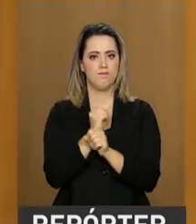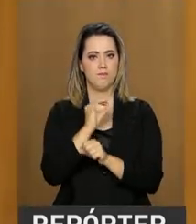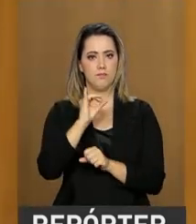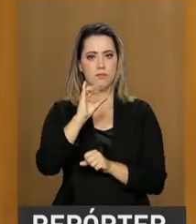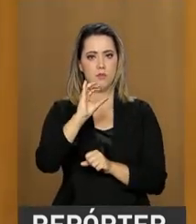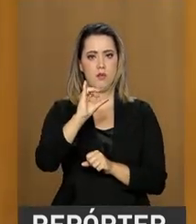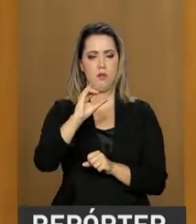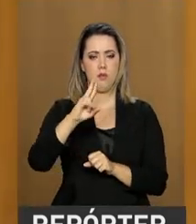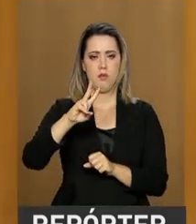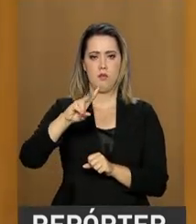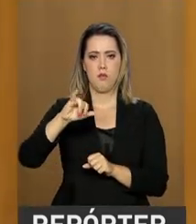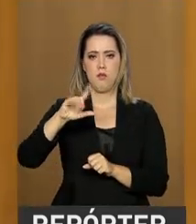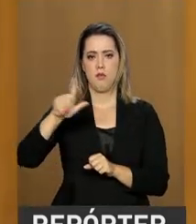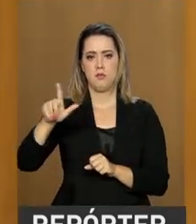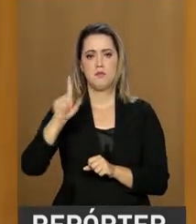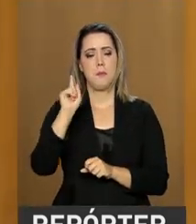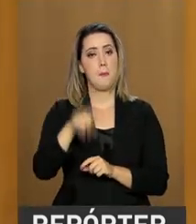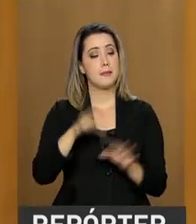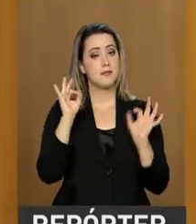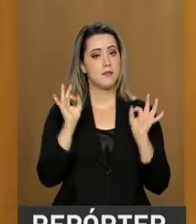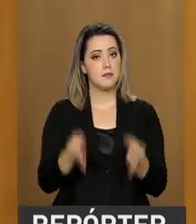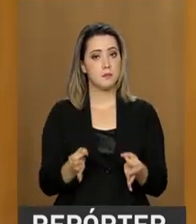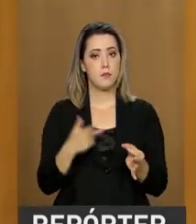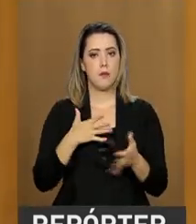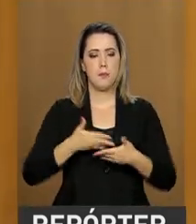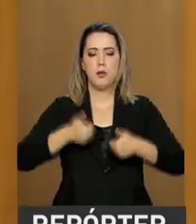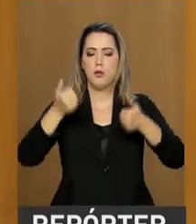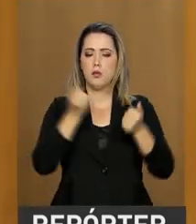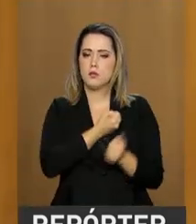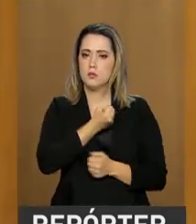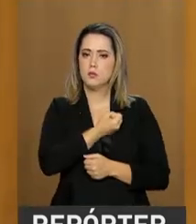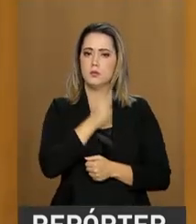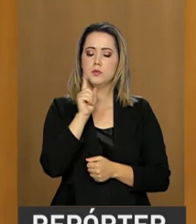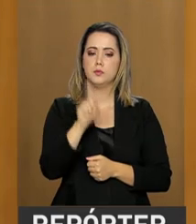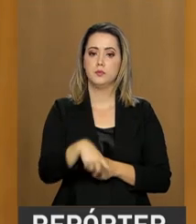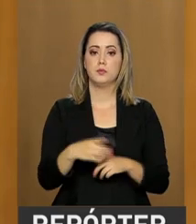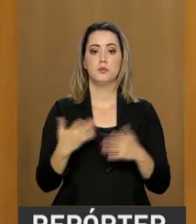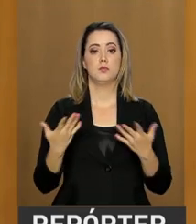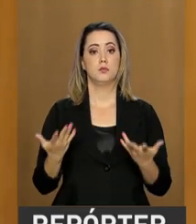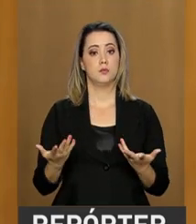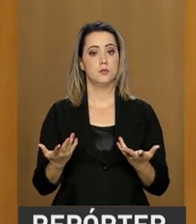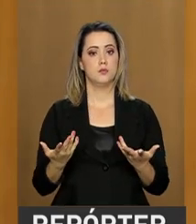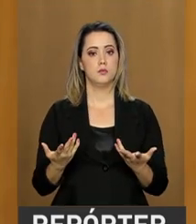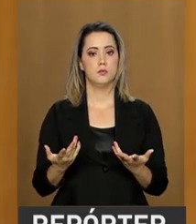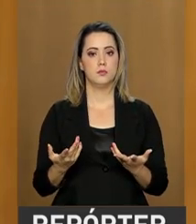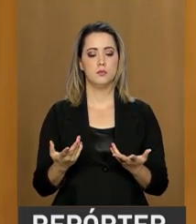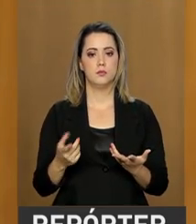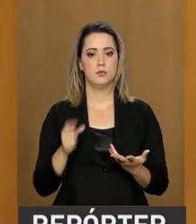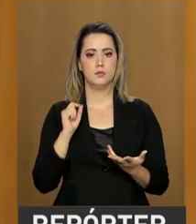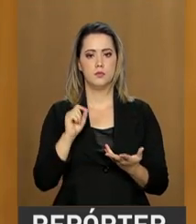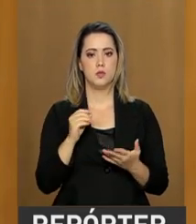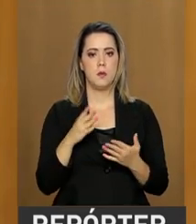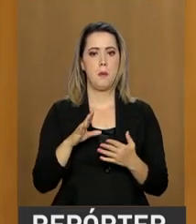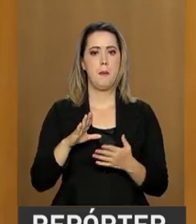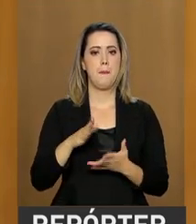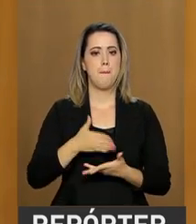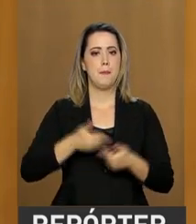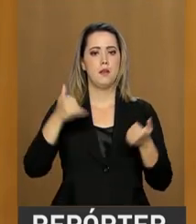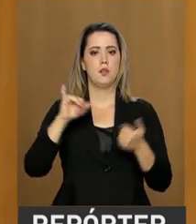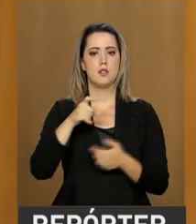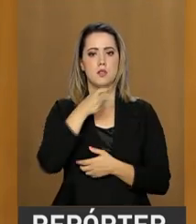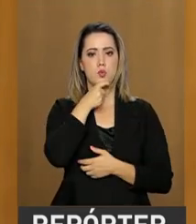mas com certeza serão números ah melhores e melhores que J melhores que